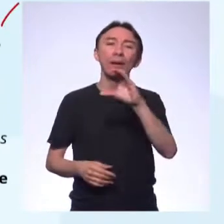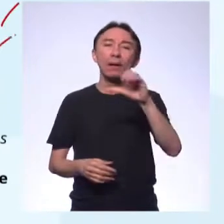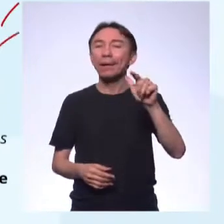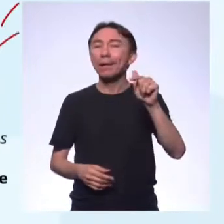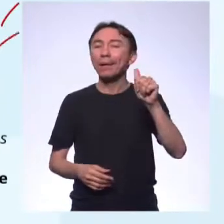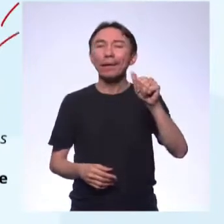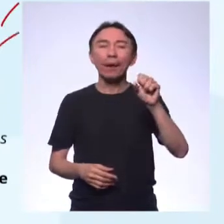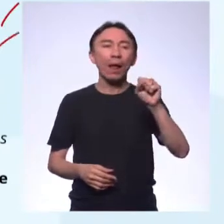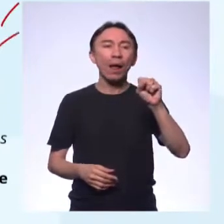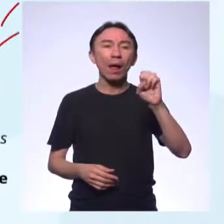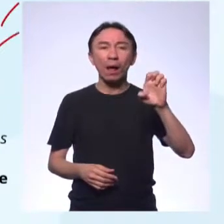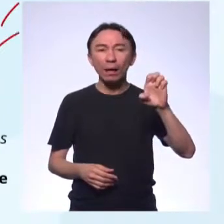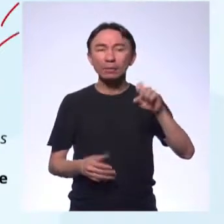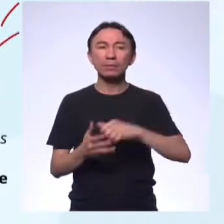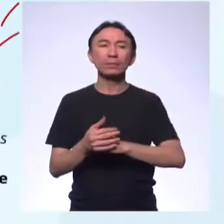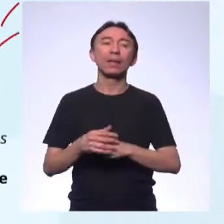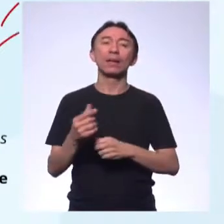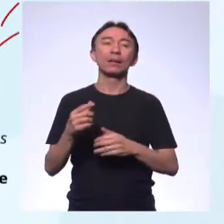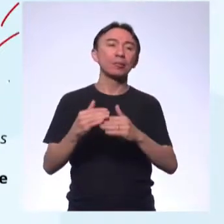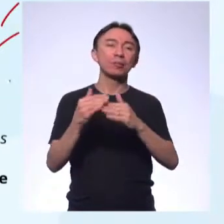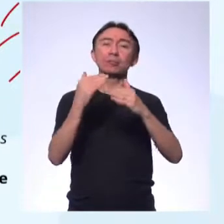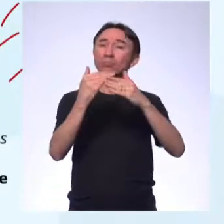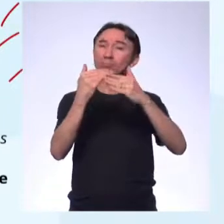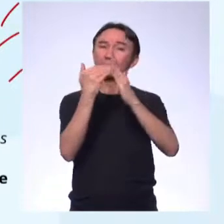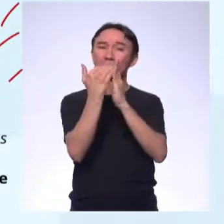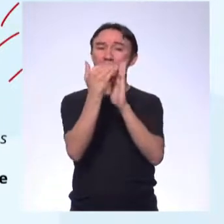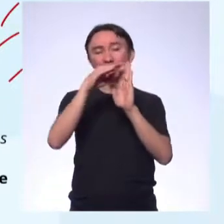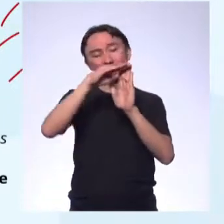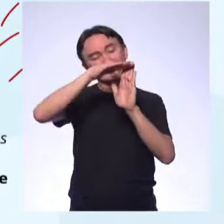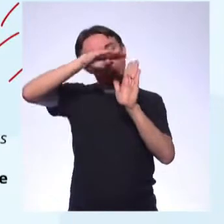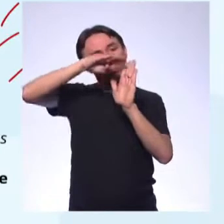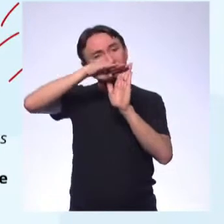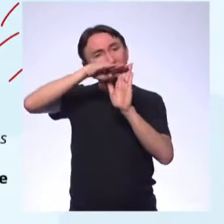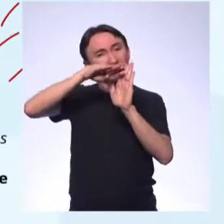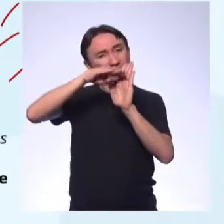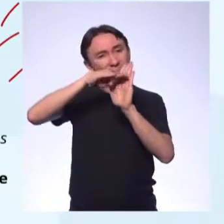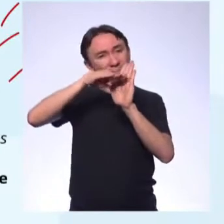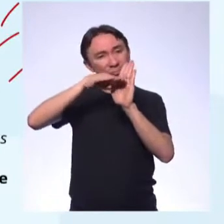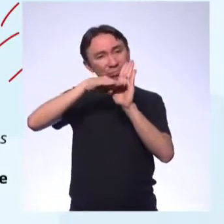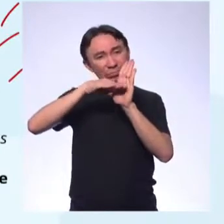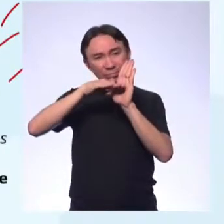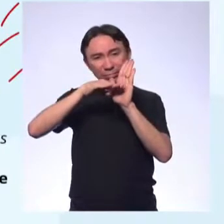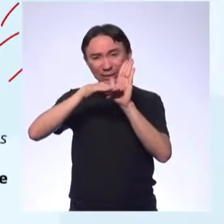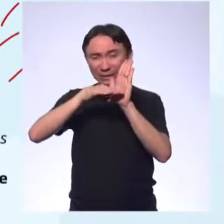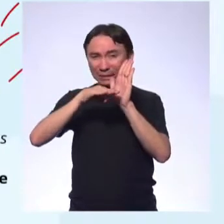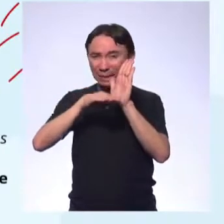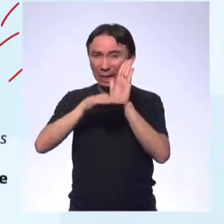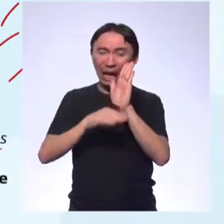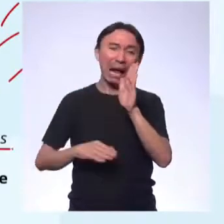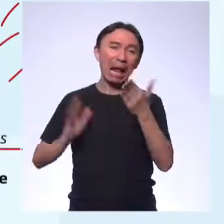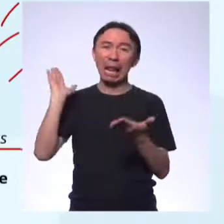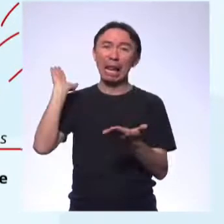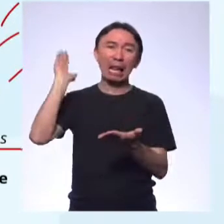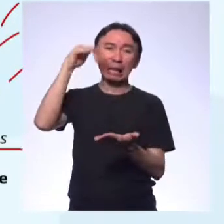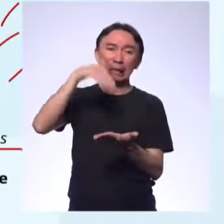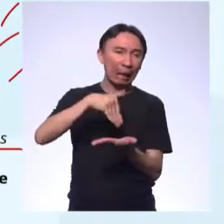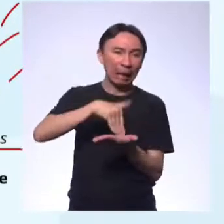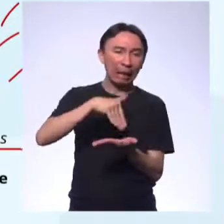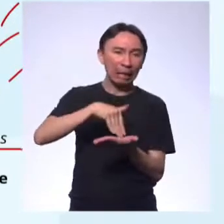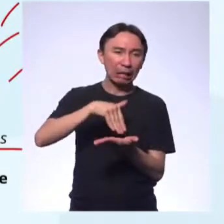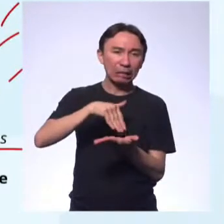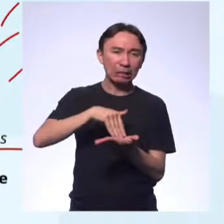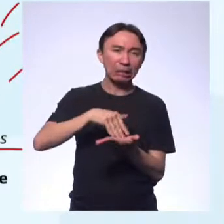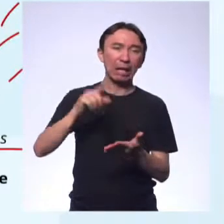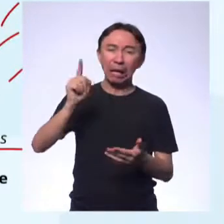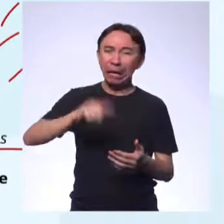mamíferos, a ordem dos primatas, né? Então, cada vez mais se tornando mais específico até a gente chegar aqui a